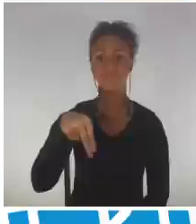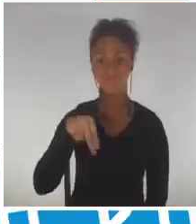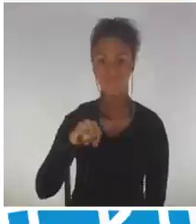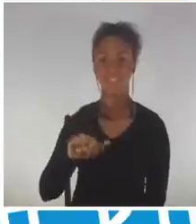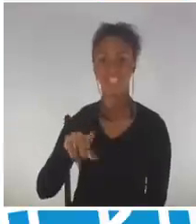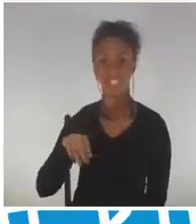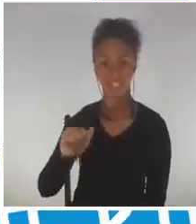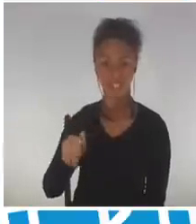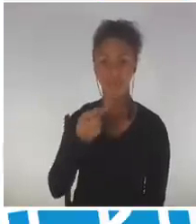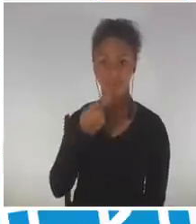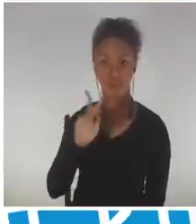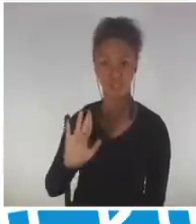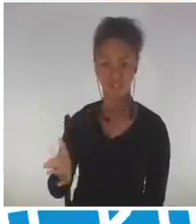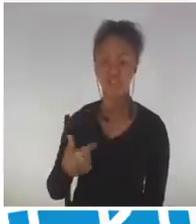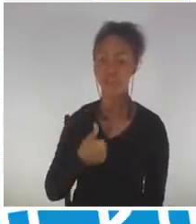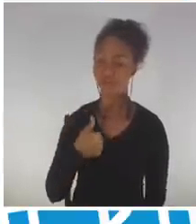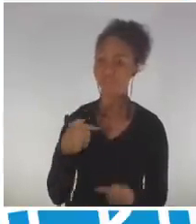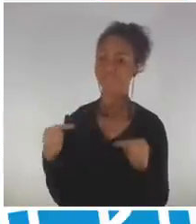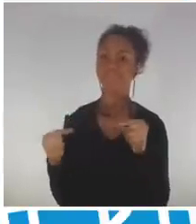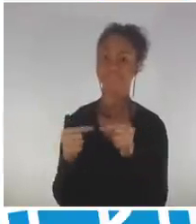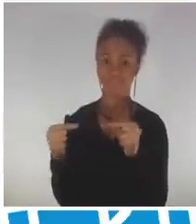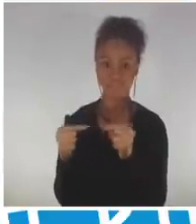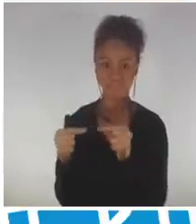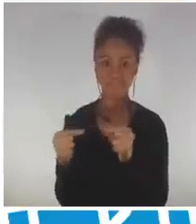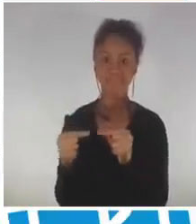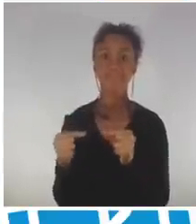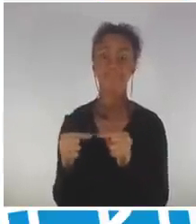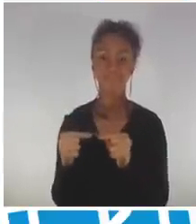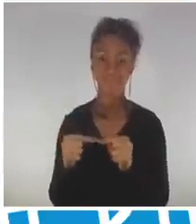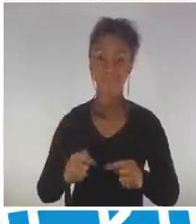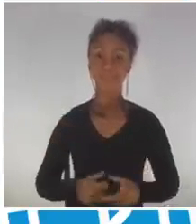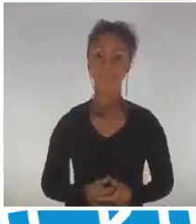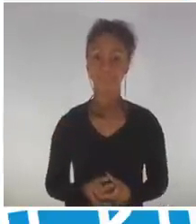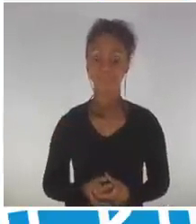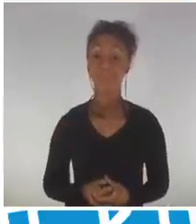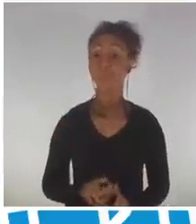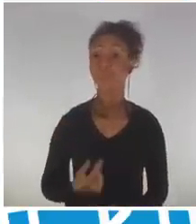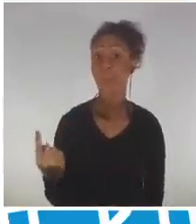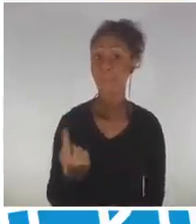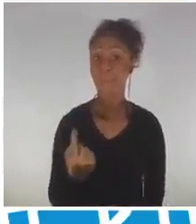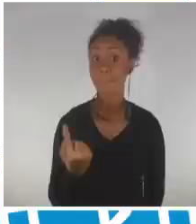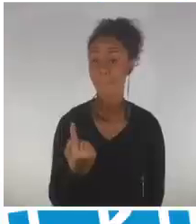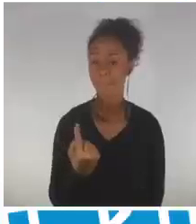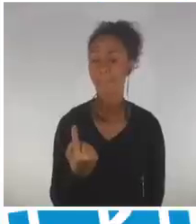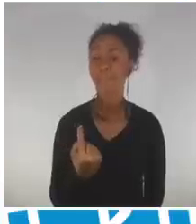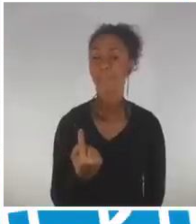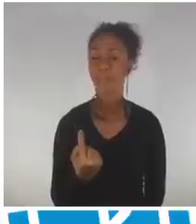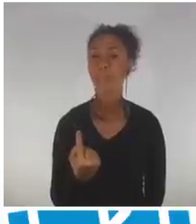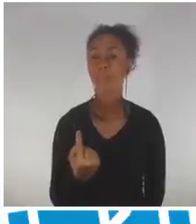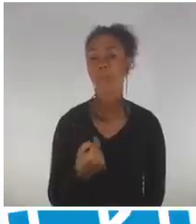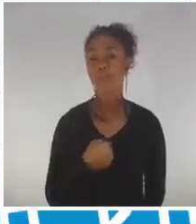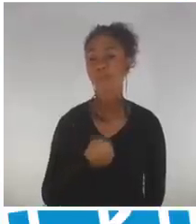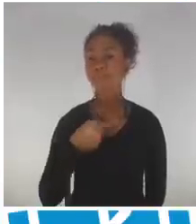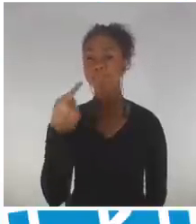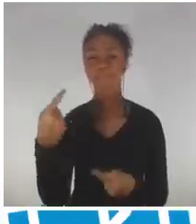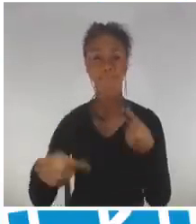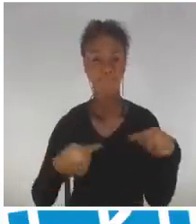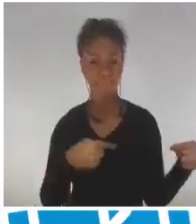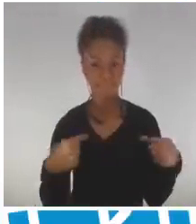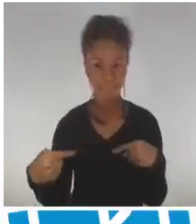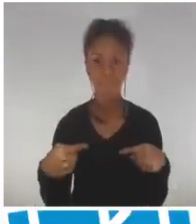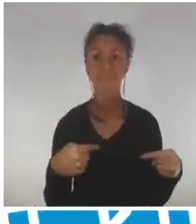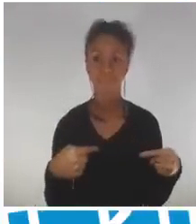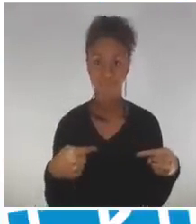né, nas suas palavras, né? O primeiro ponto a ser discutido aí, muito em cima